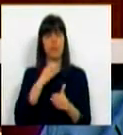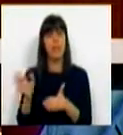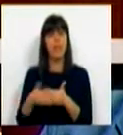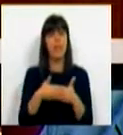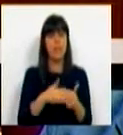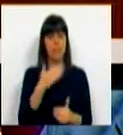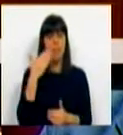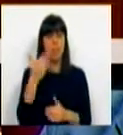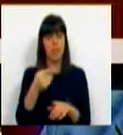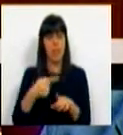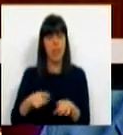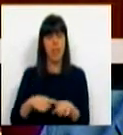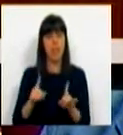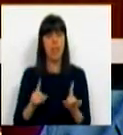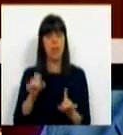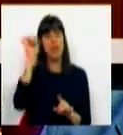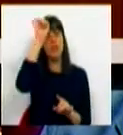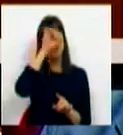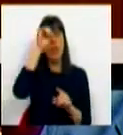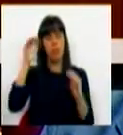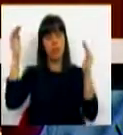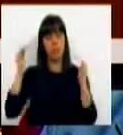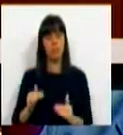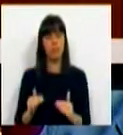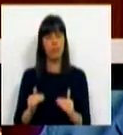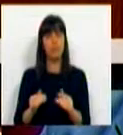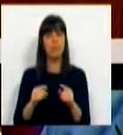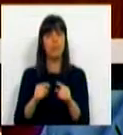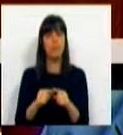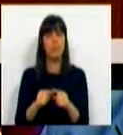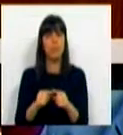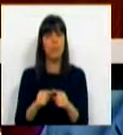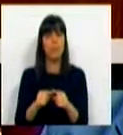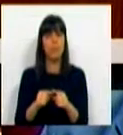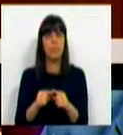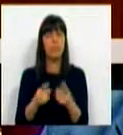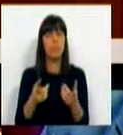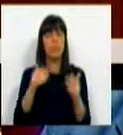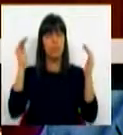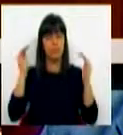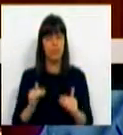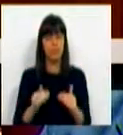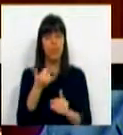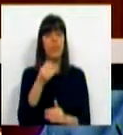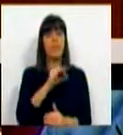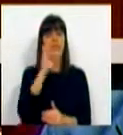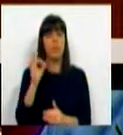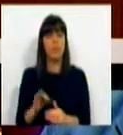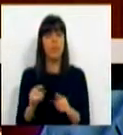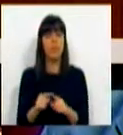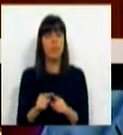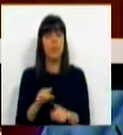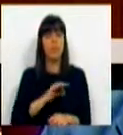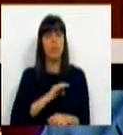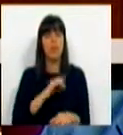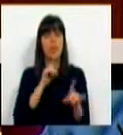as insolvências requeridas por credores em janeiro caíram 20%. Caíram 20%.